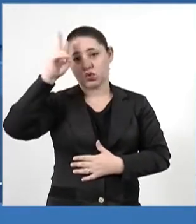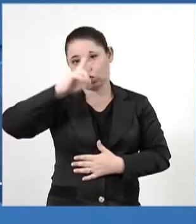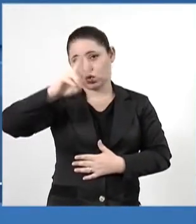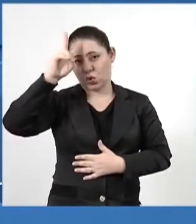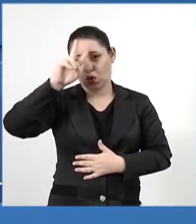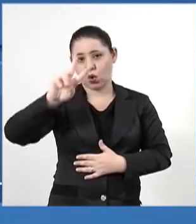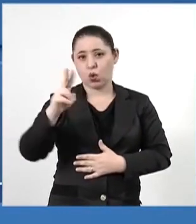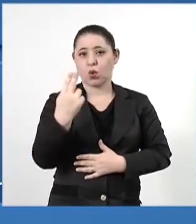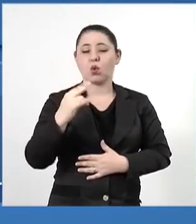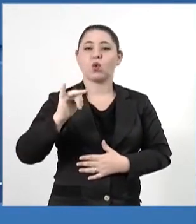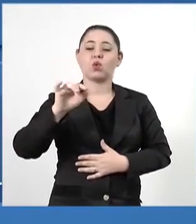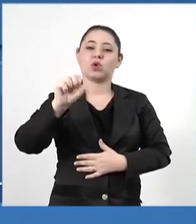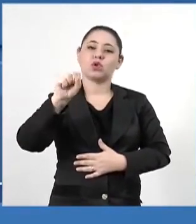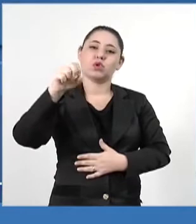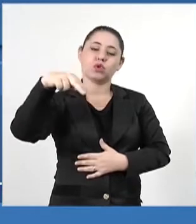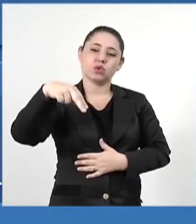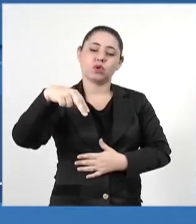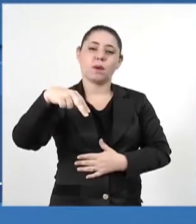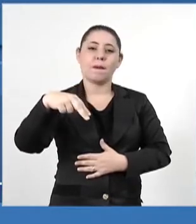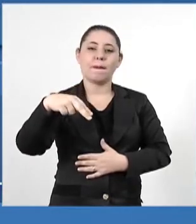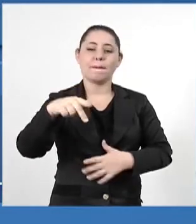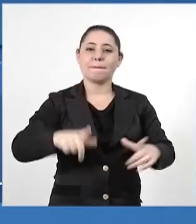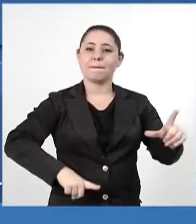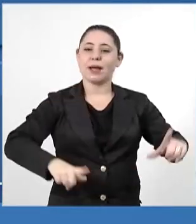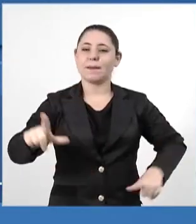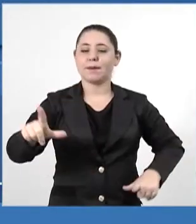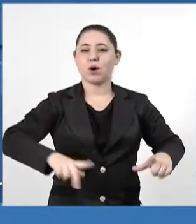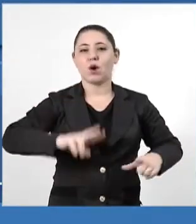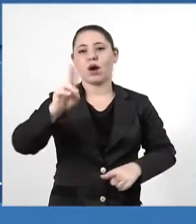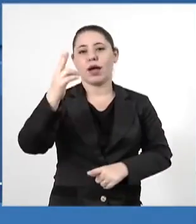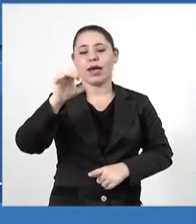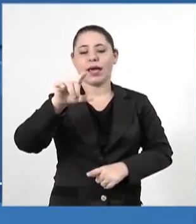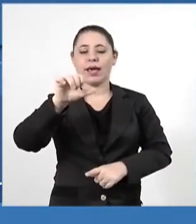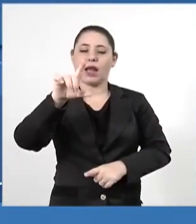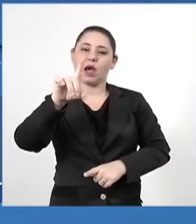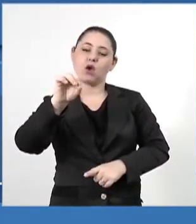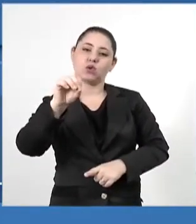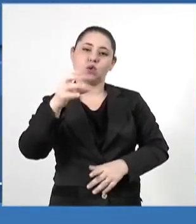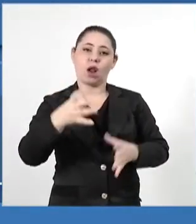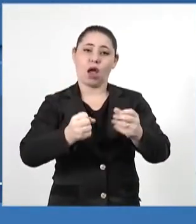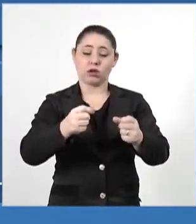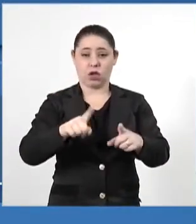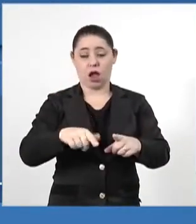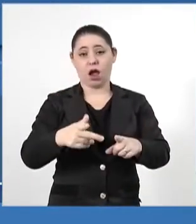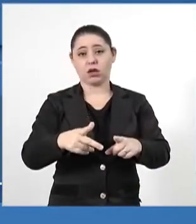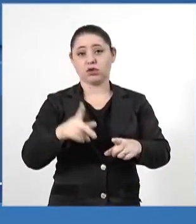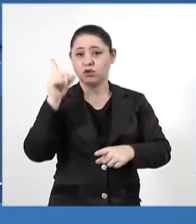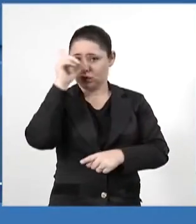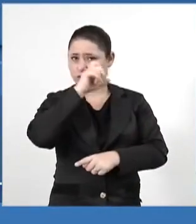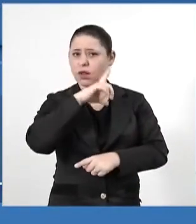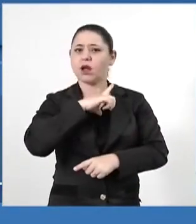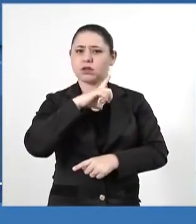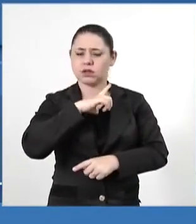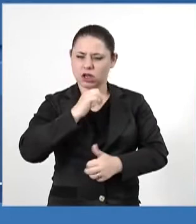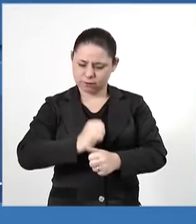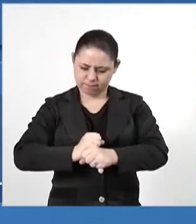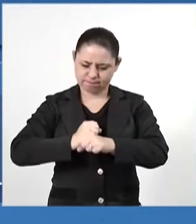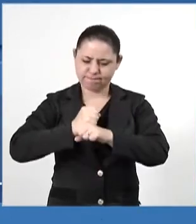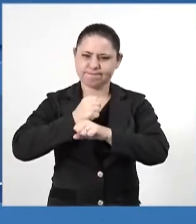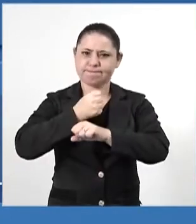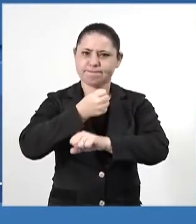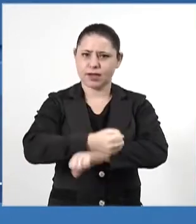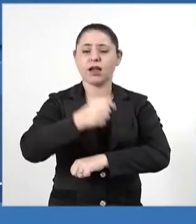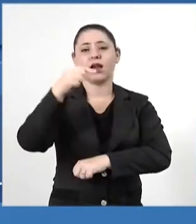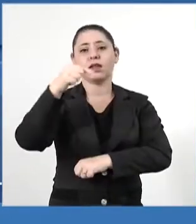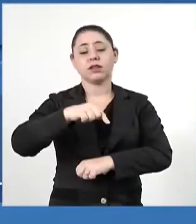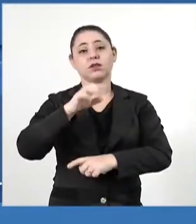Vossa Excelência conhece, primo do Heraldo Leite. Sim. E, apesar de todas as dificuldades que nós temos enfrentado